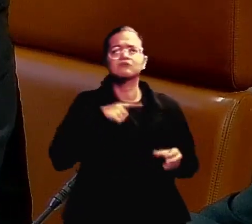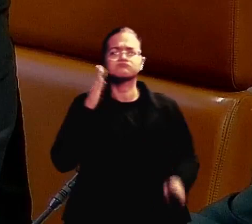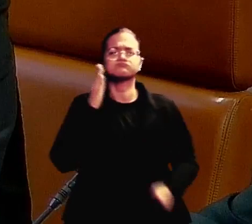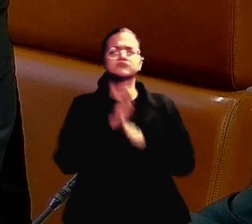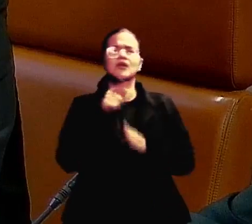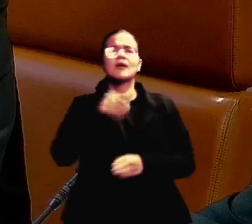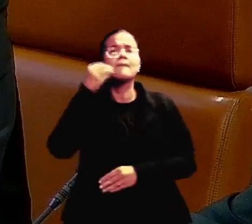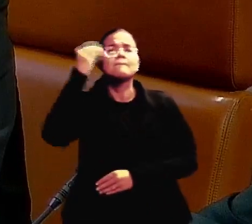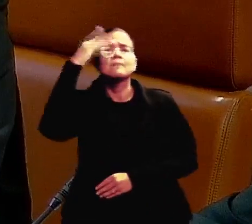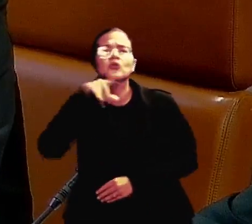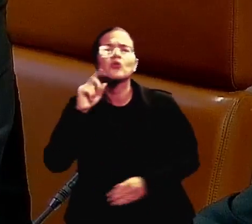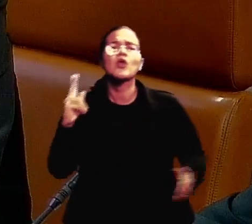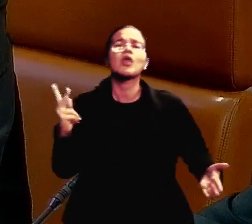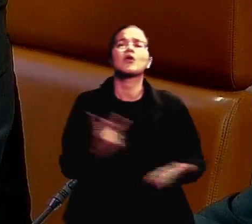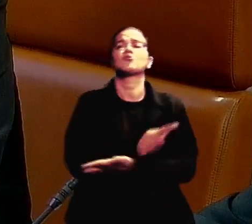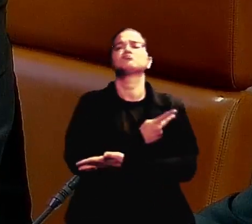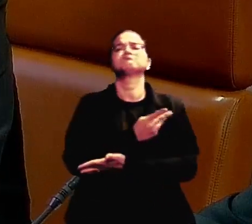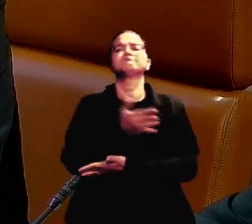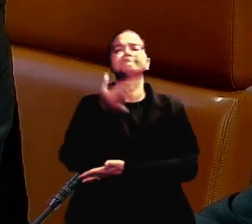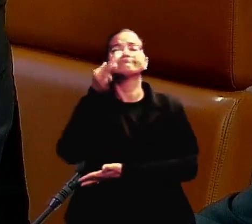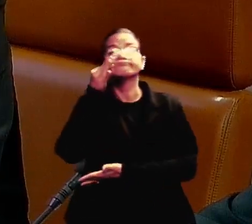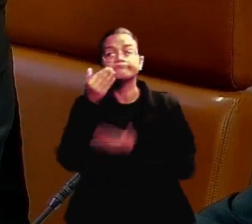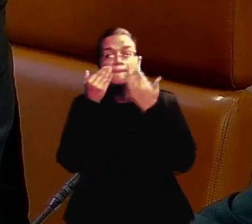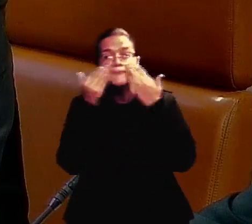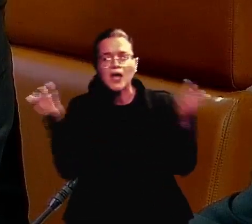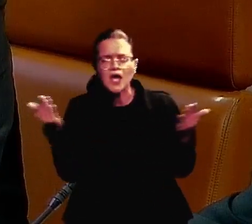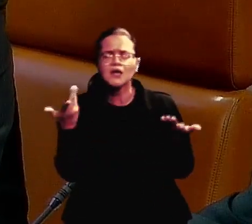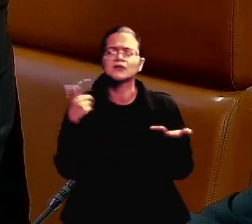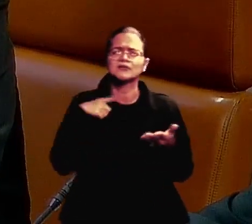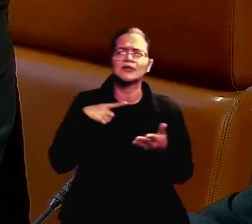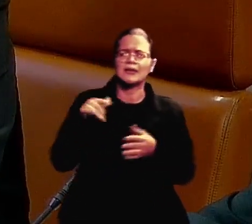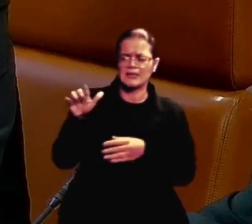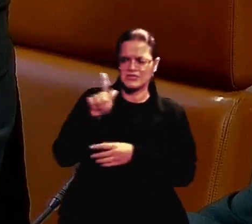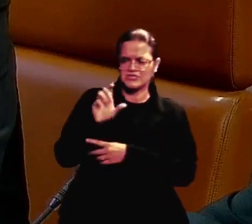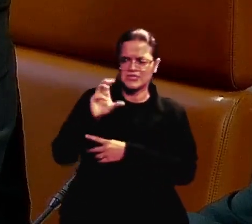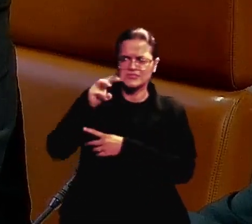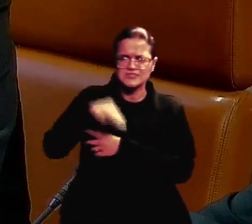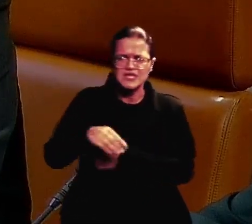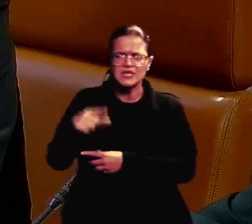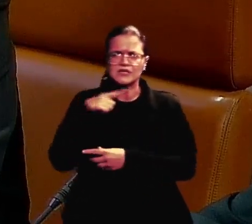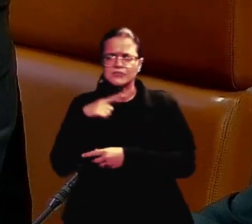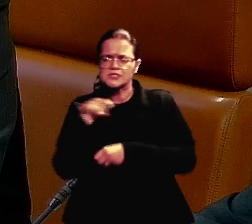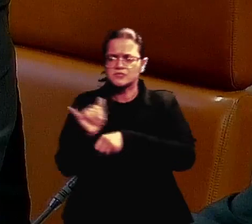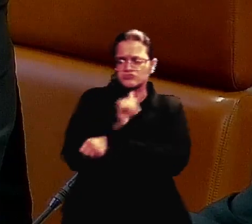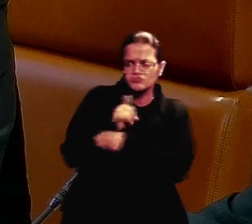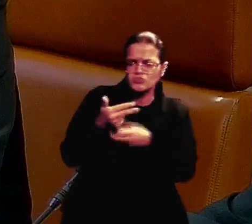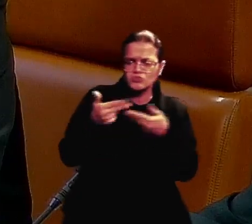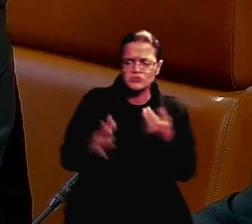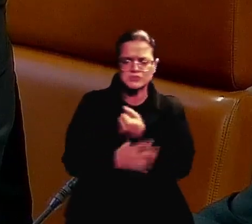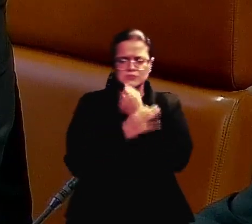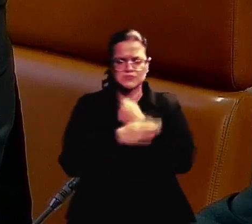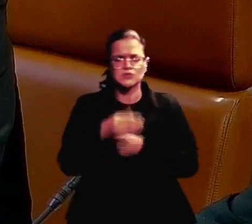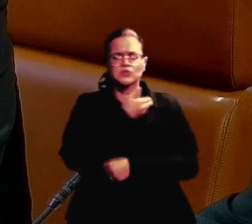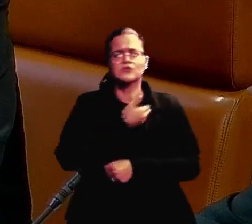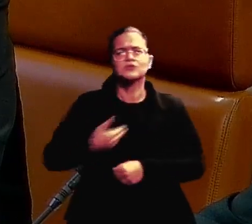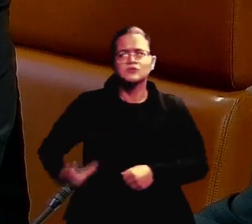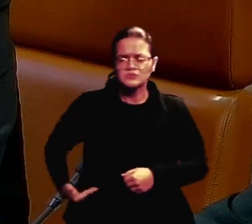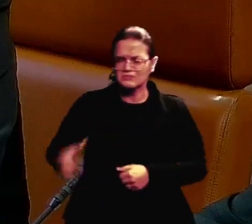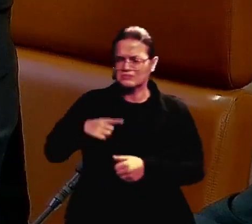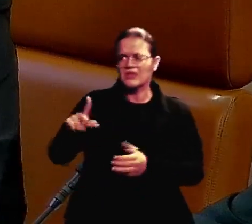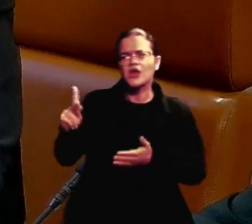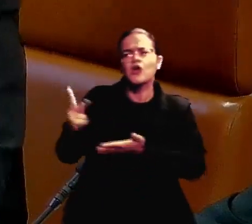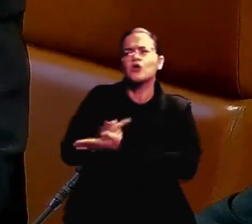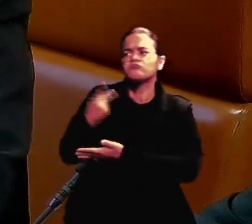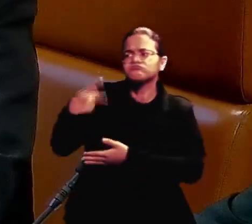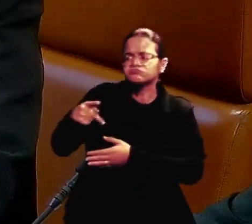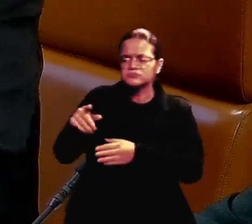fortalecer a Guarda Municipal, numa sua estratégia, inclusive, como ações básicas de segurança pública, sabe?